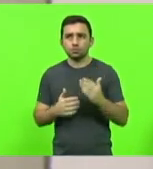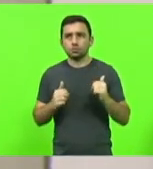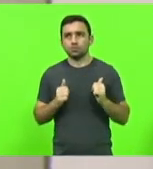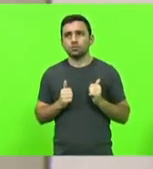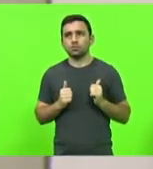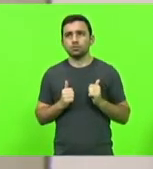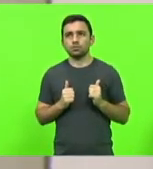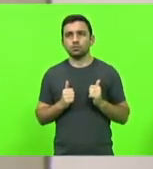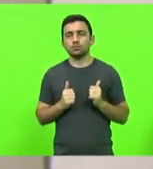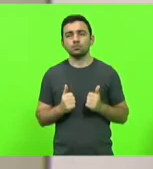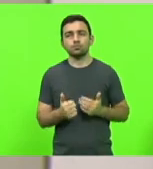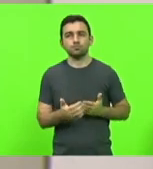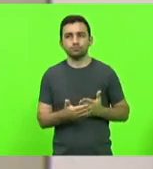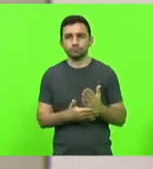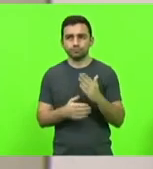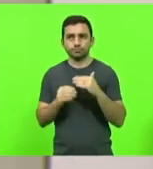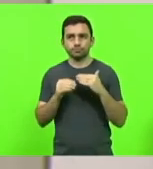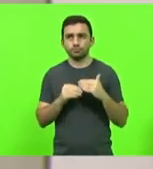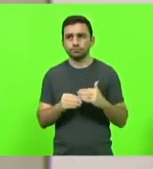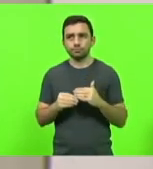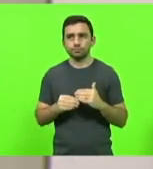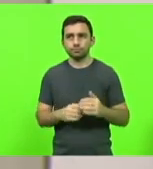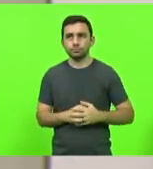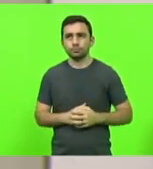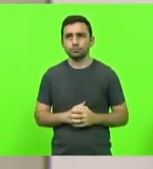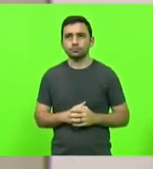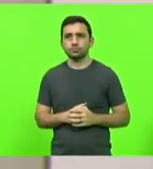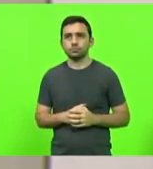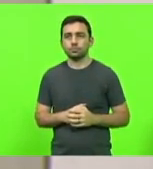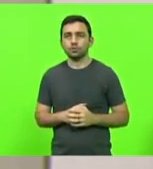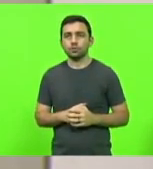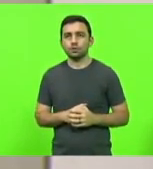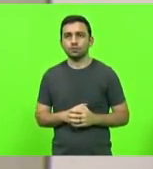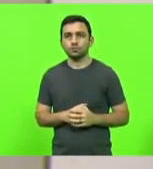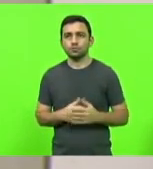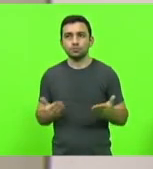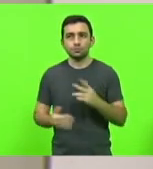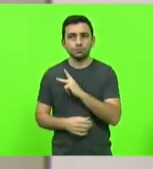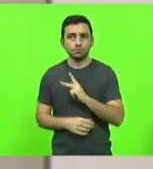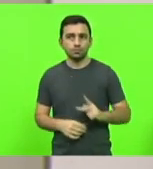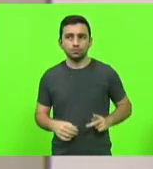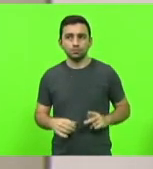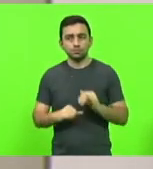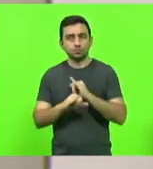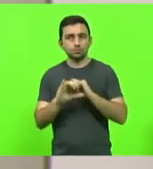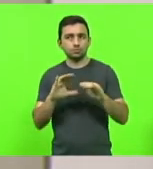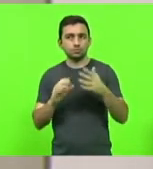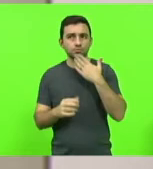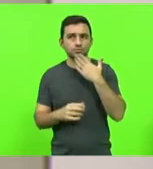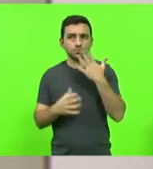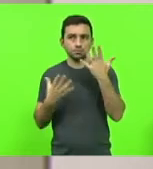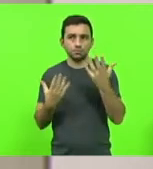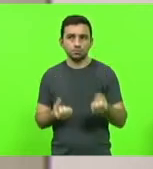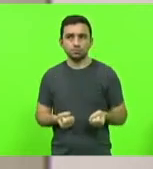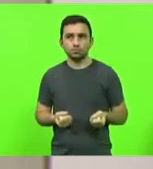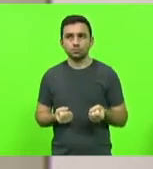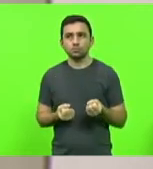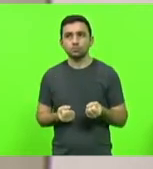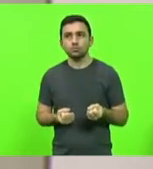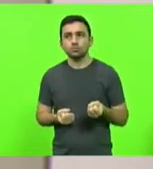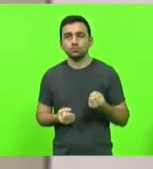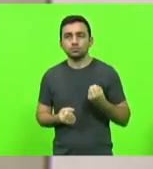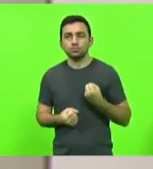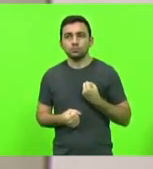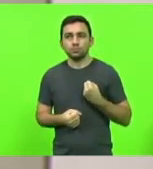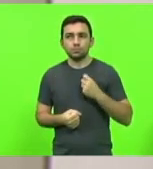encontram. Aprovado por unanimidade. Esta presidência comunica que defere os seguintes requerimentos.